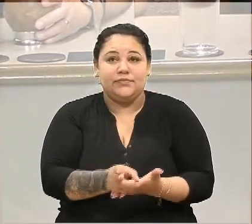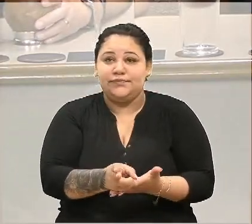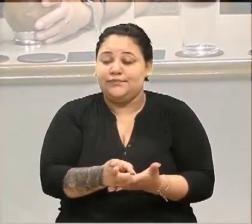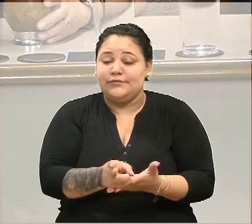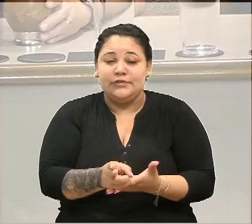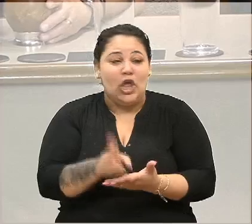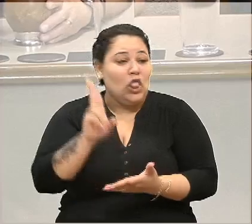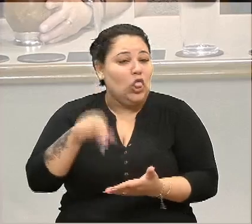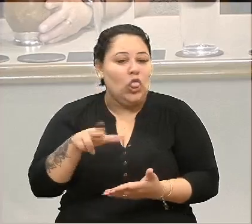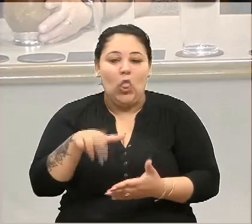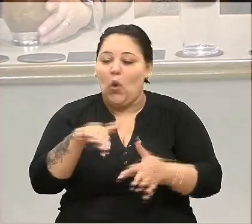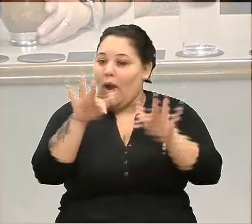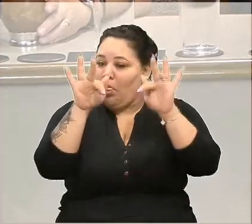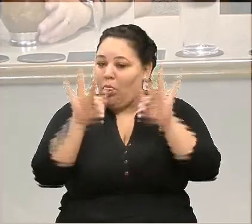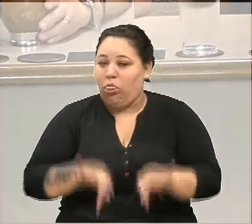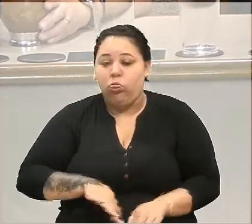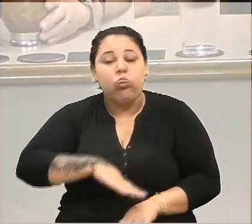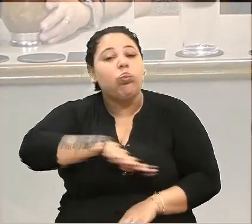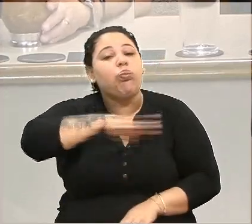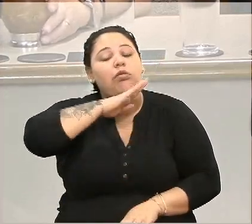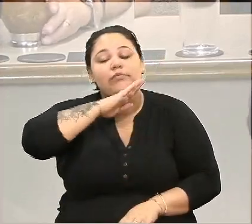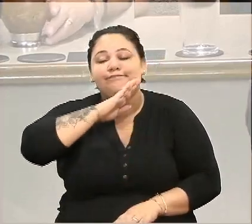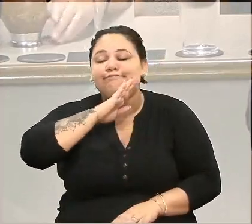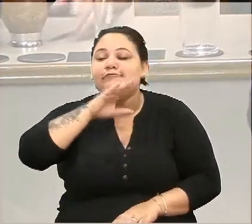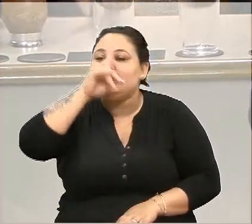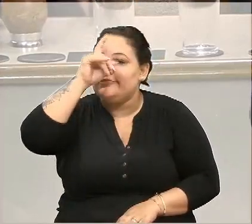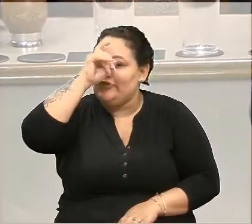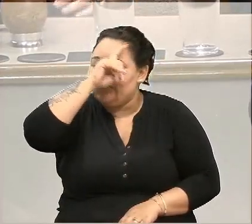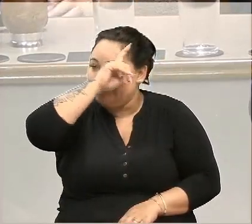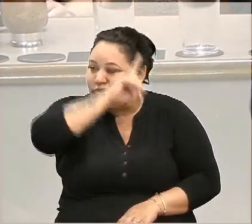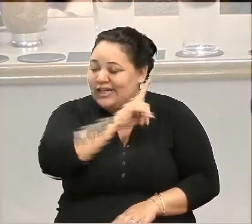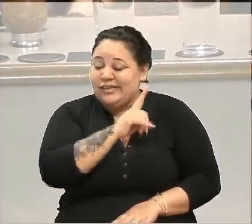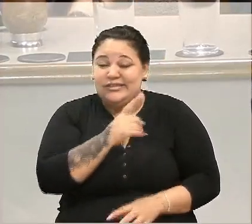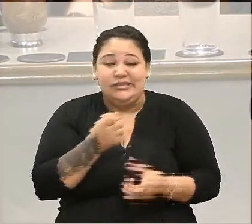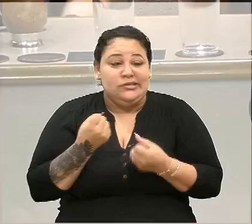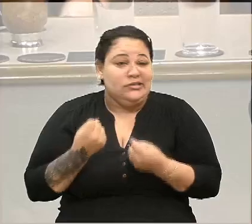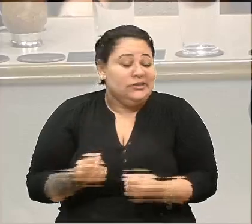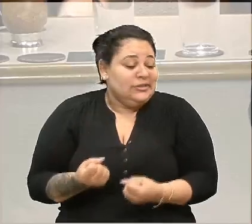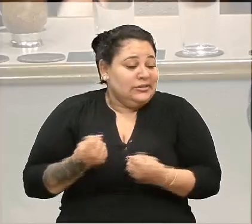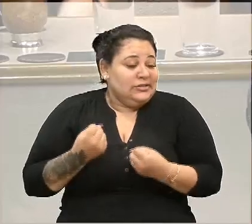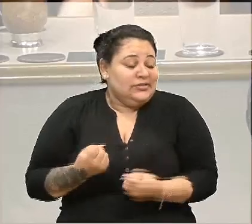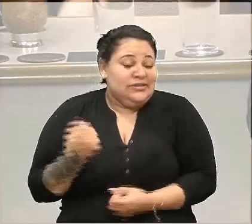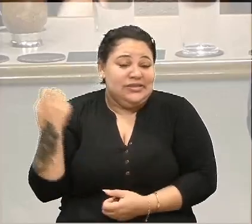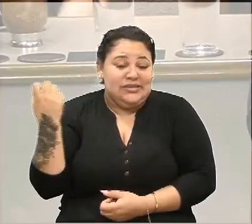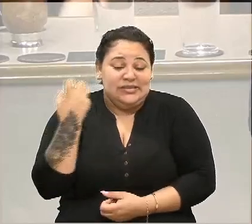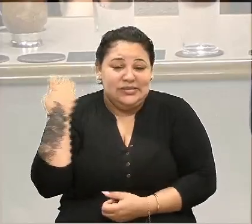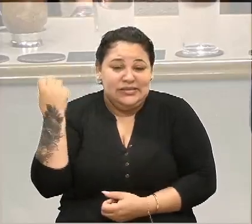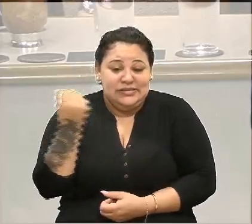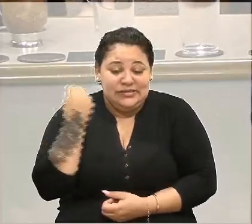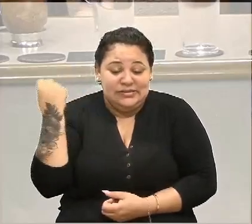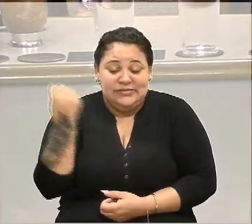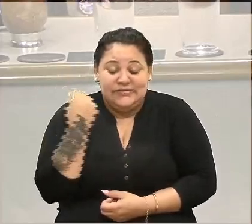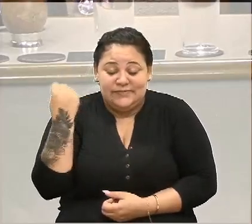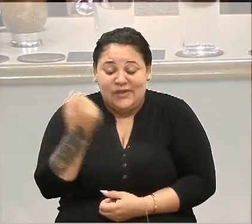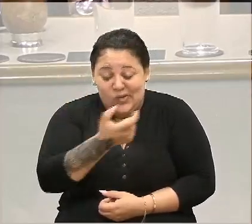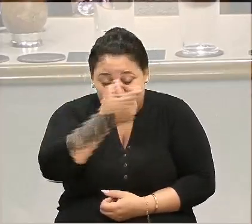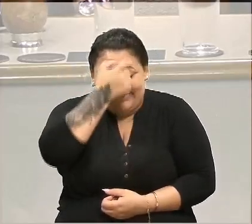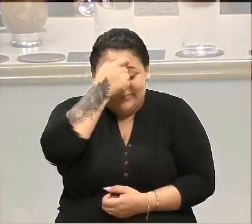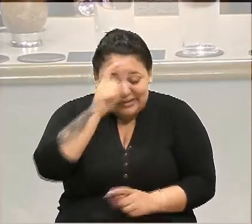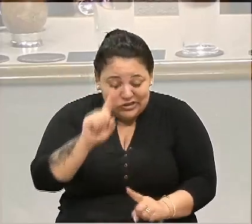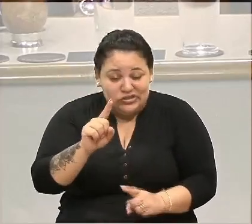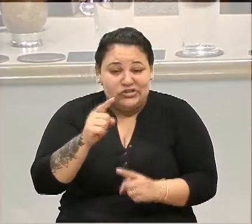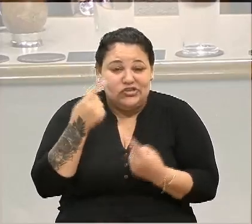fundo, que as dificuldades são grandes, mas a consciência de que o desafio é grande vai